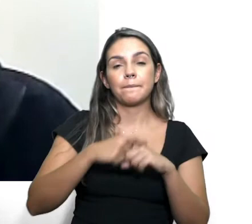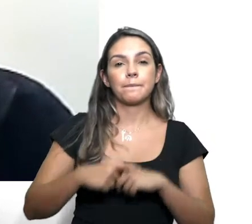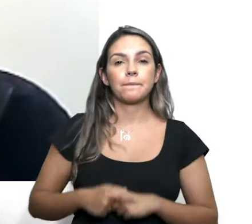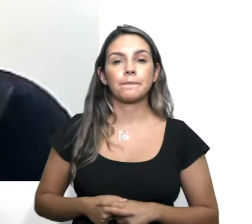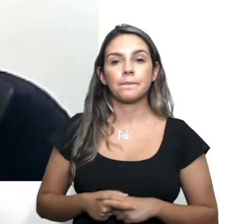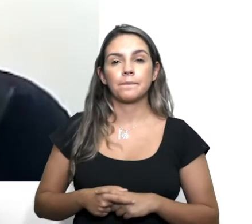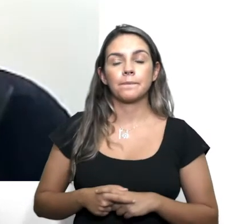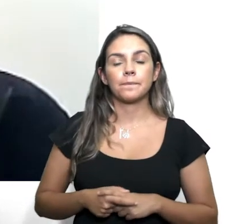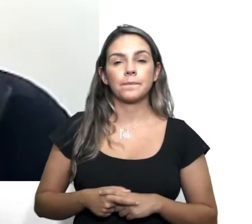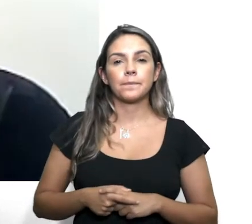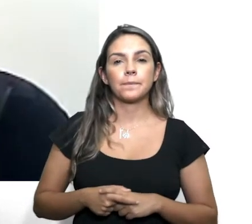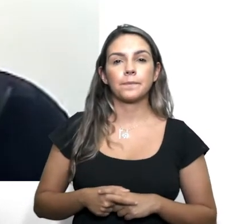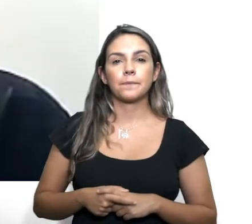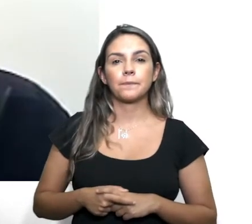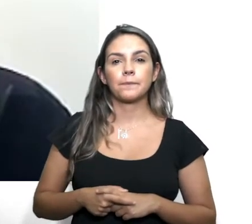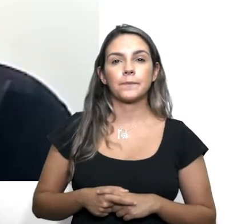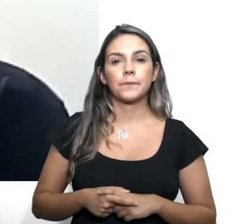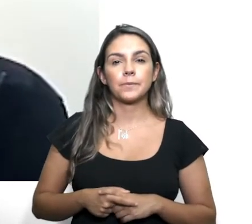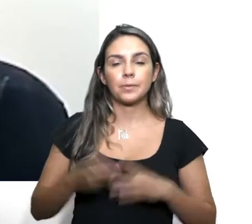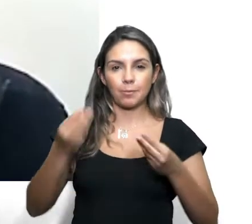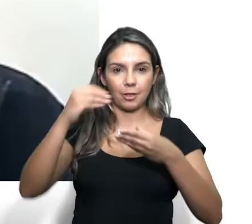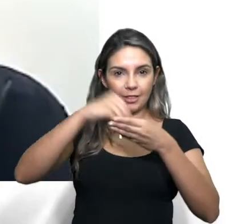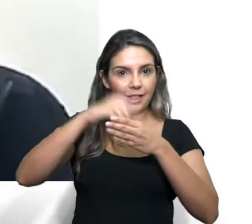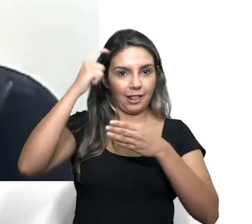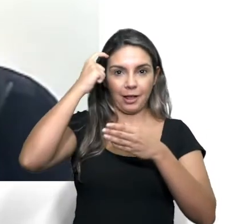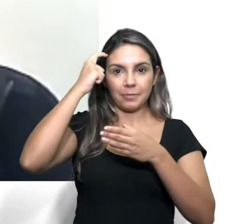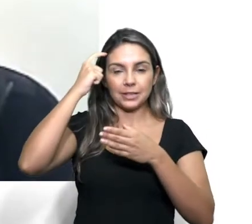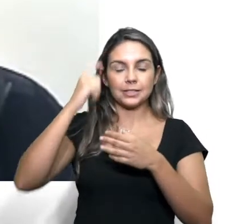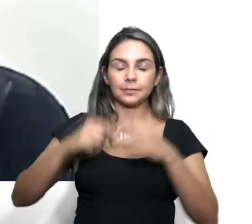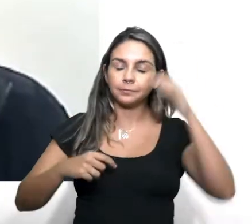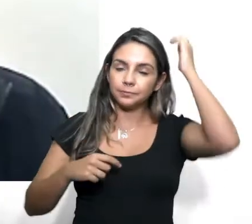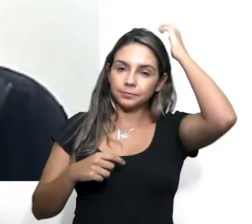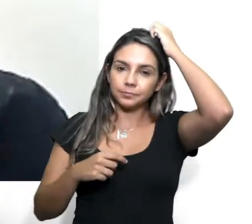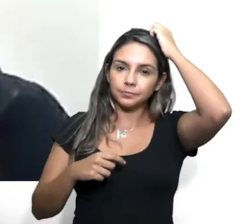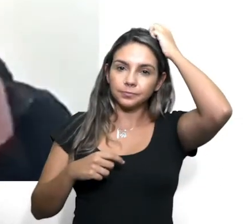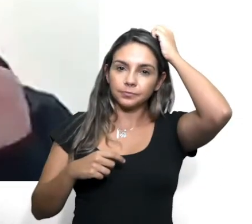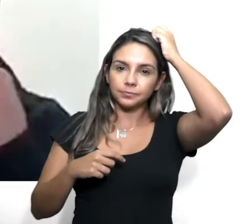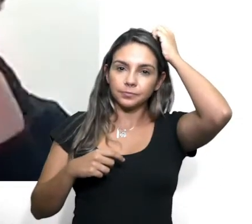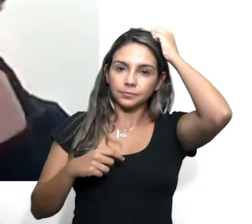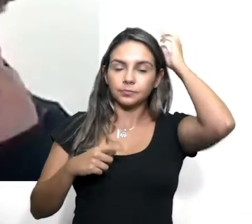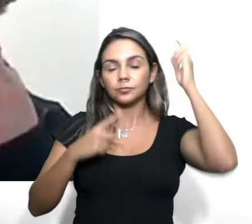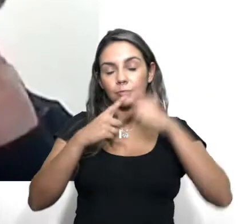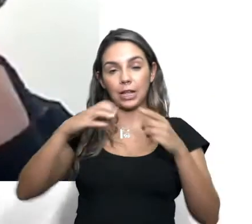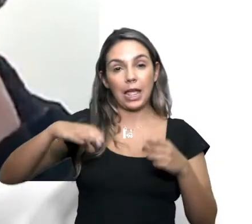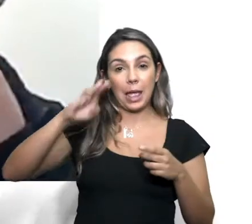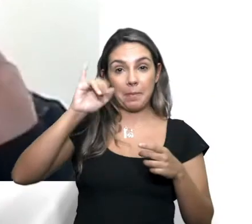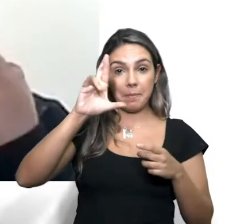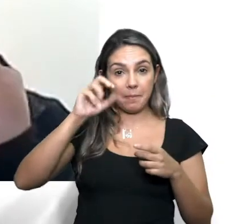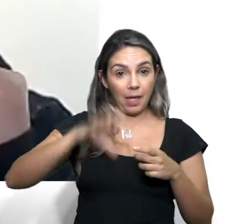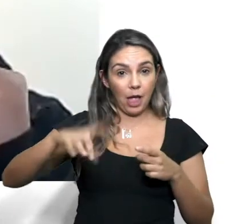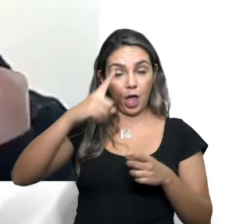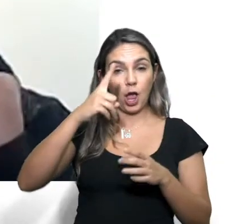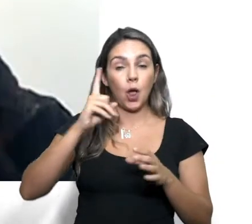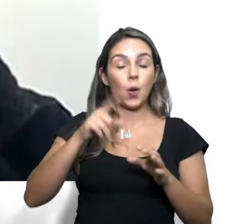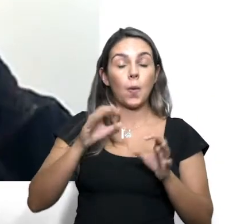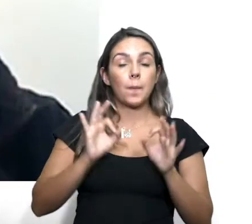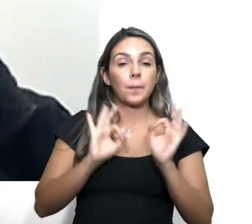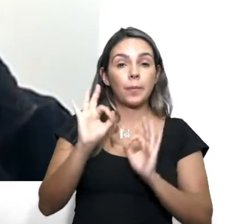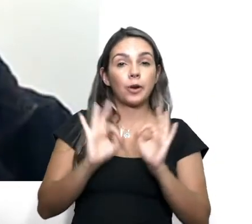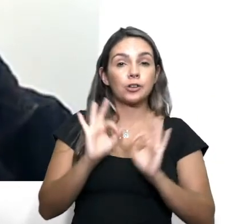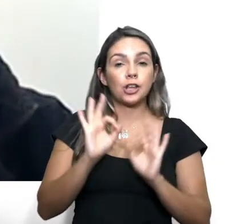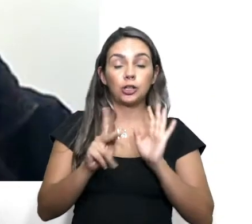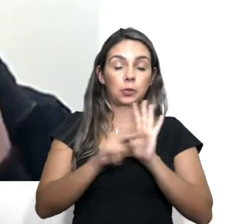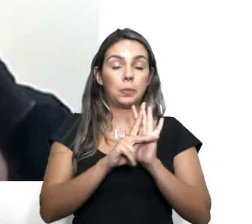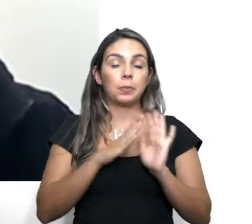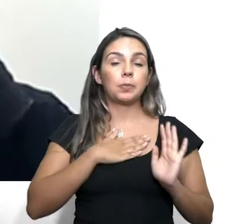exóticos, muito dentro da sua cabeça, enfim. Mas o bairro é um projeto meio utópico, é uma